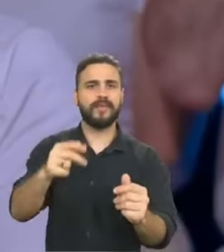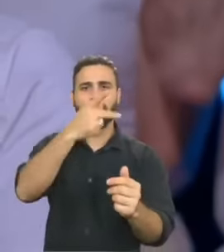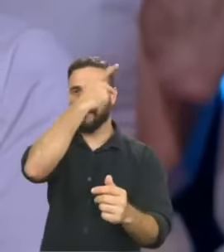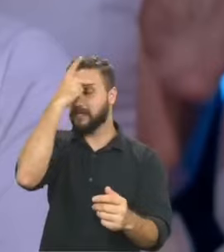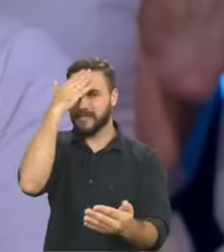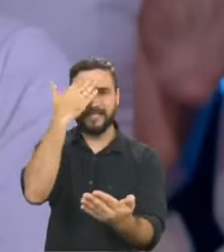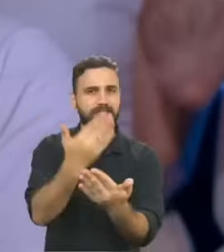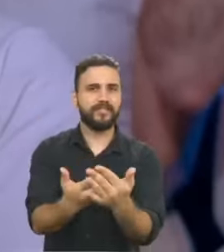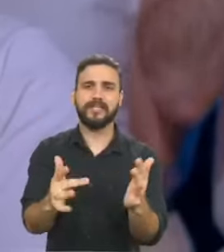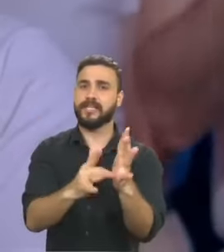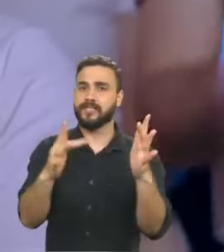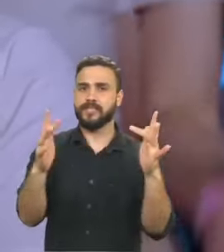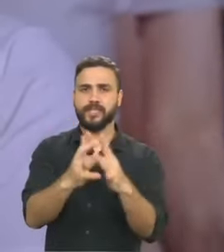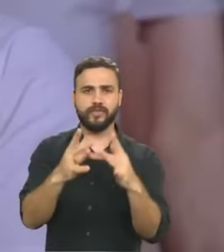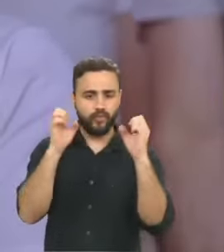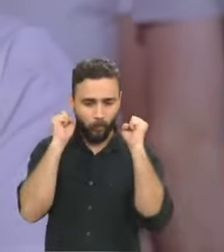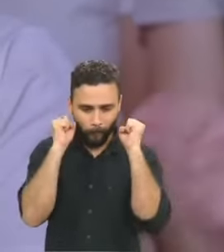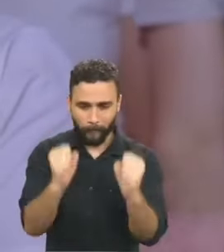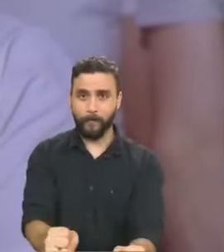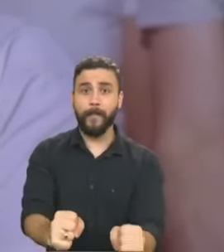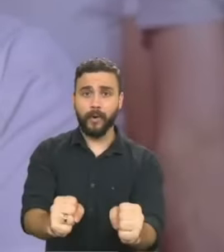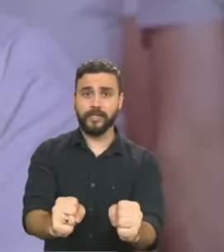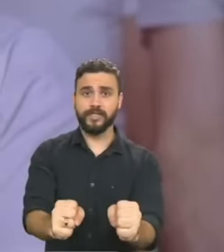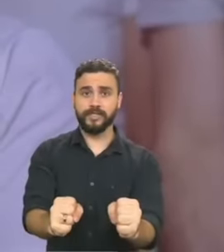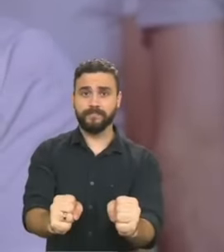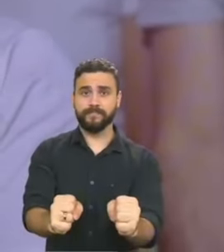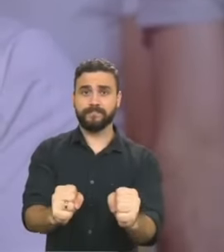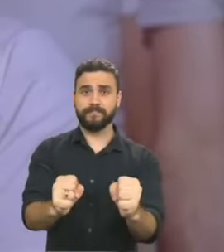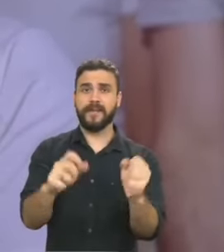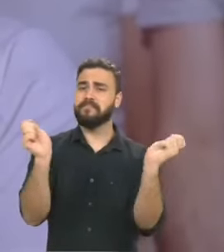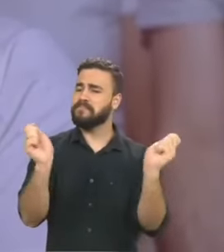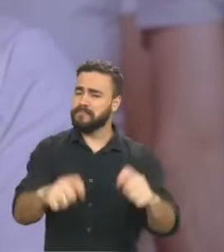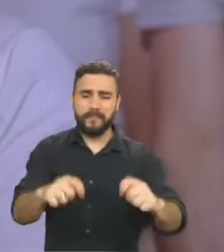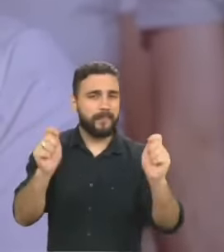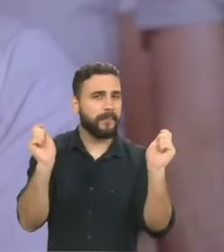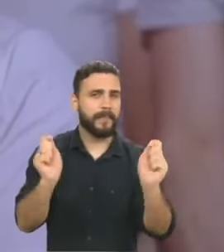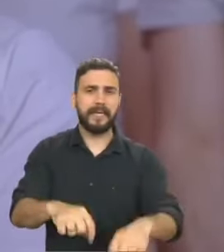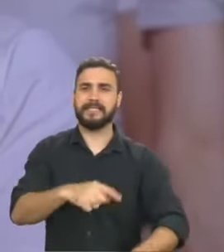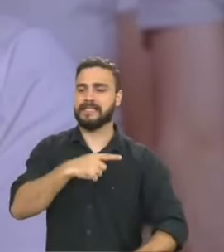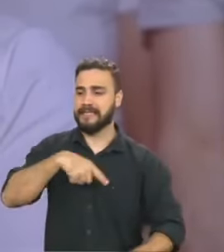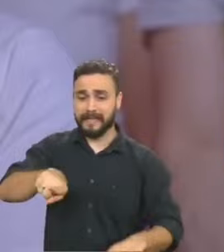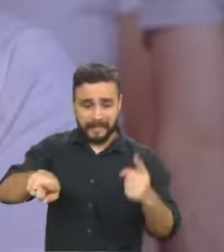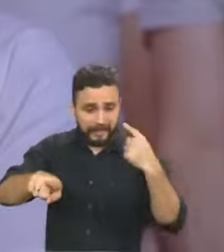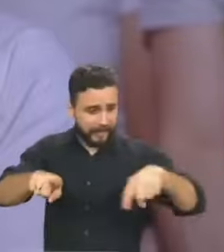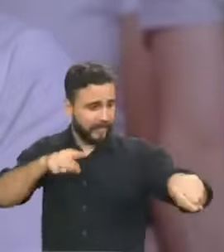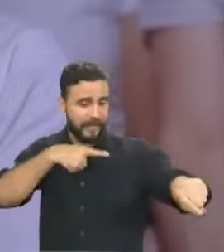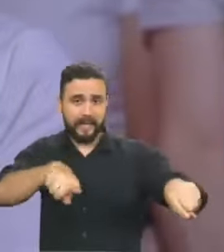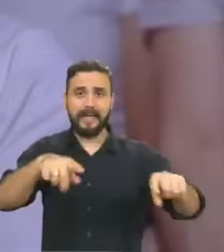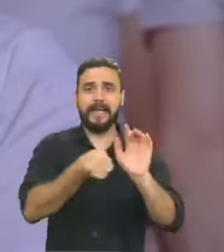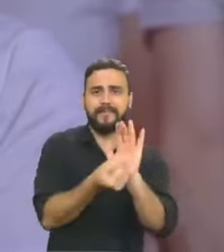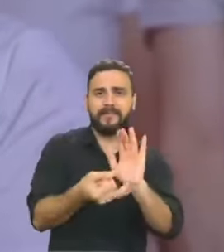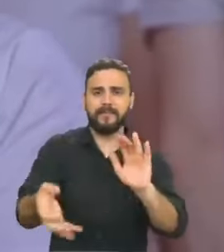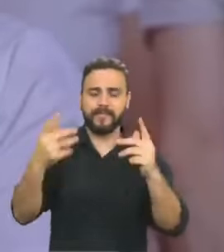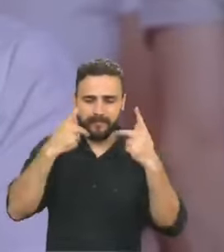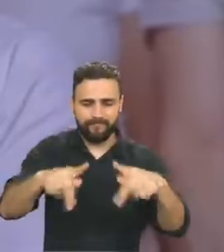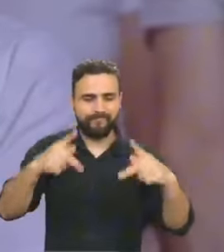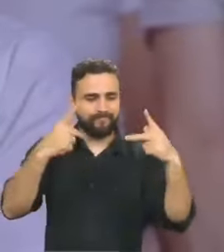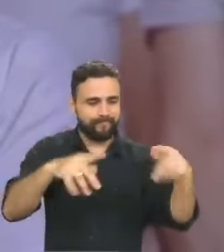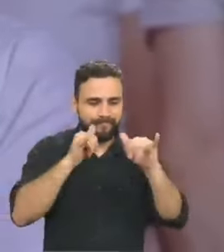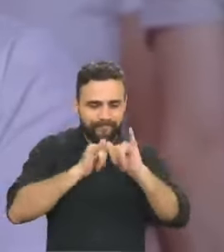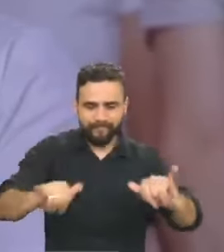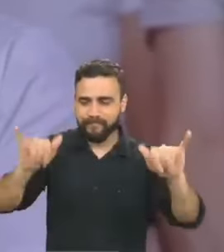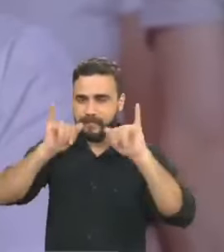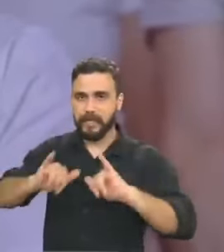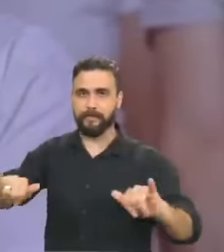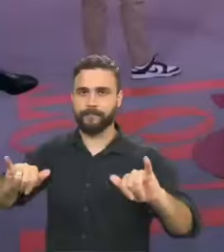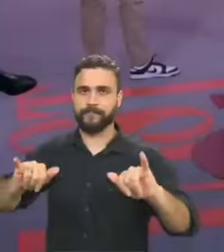só quem pode exercer uma política é alguém que tem uma formação política. Isso é tirar a igreja do mundo. E a oração